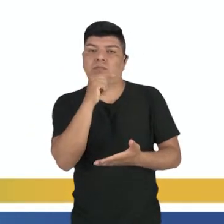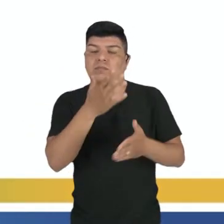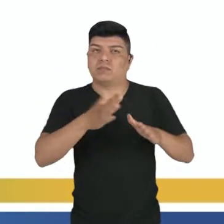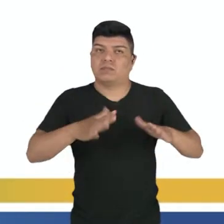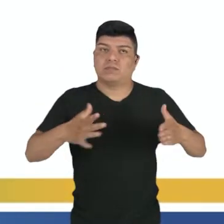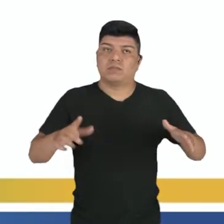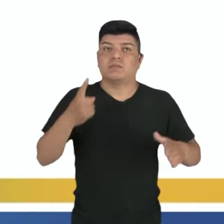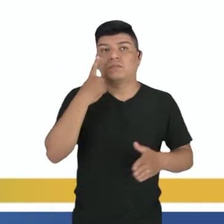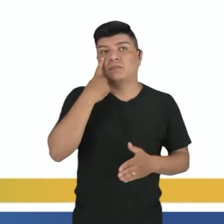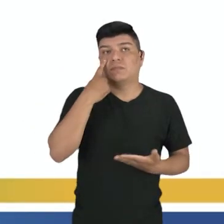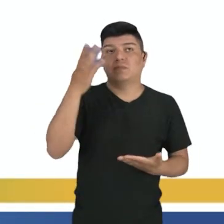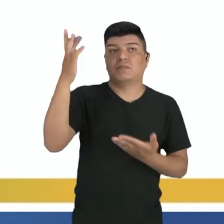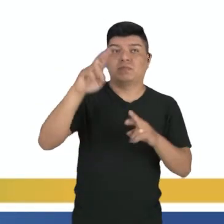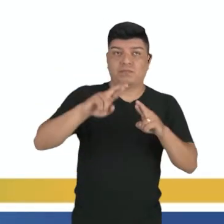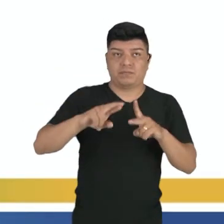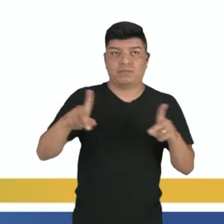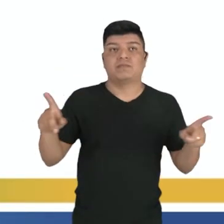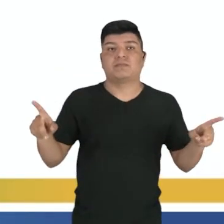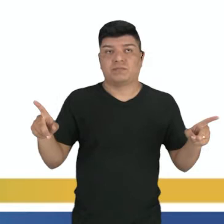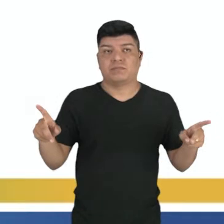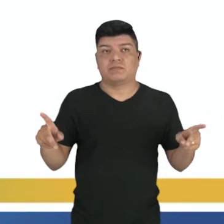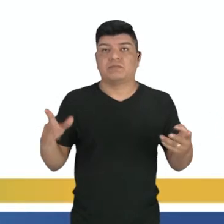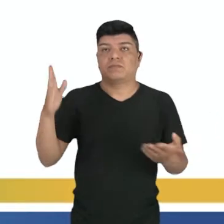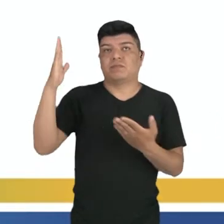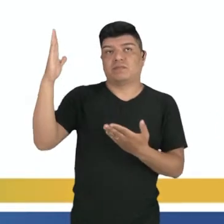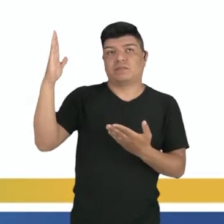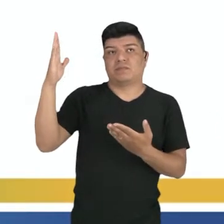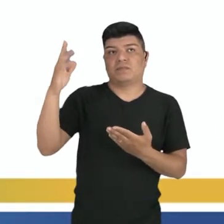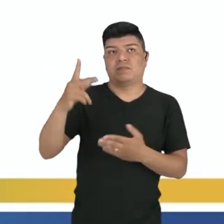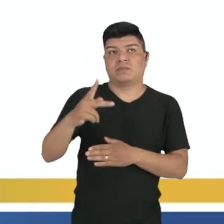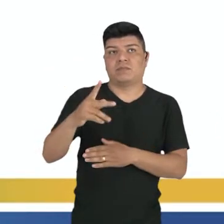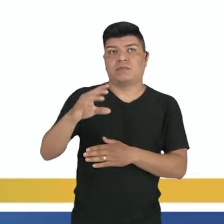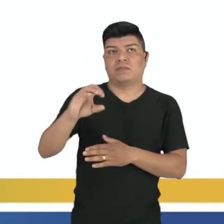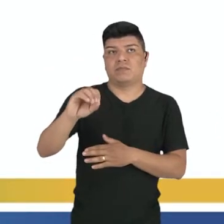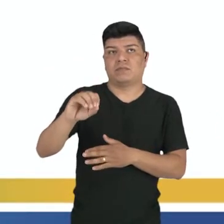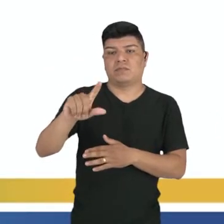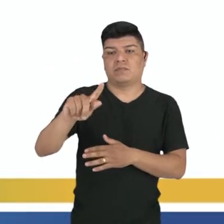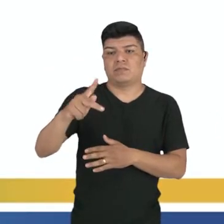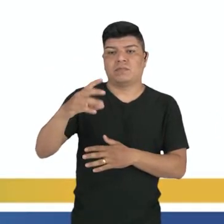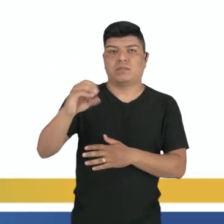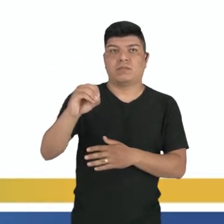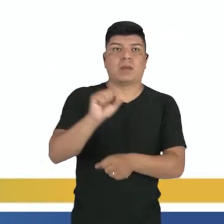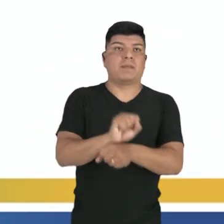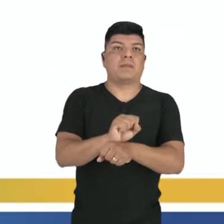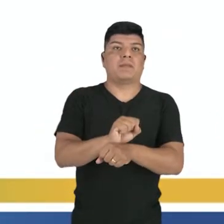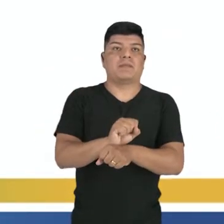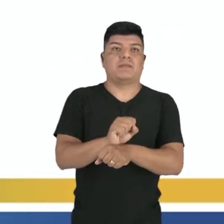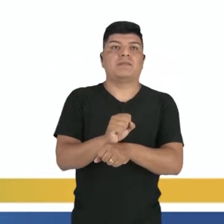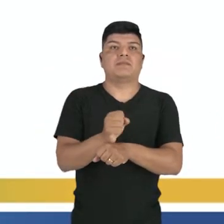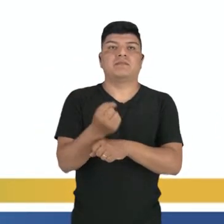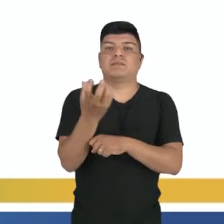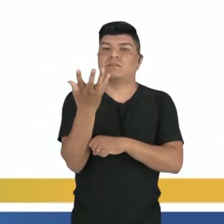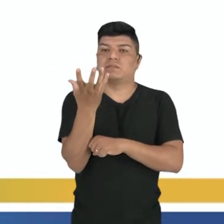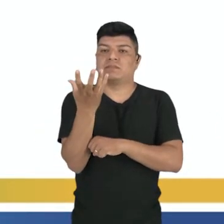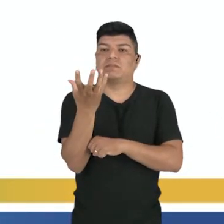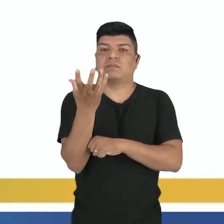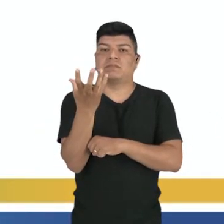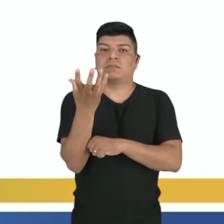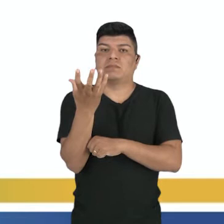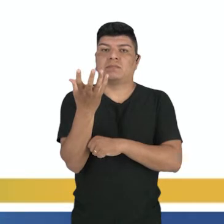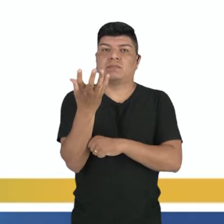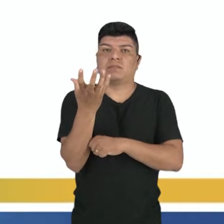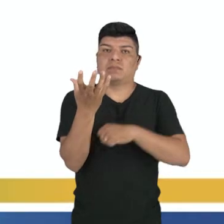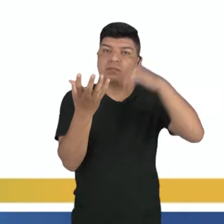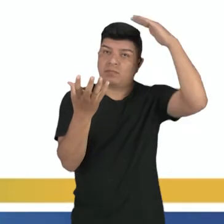Como vocês podem ver, a diferença dos pólipos para as medusas, o pólipo, aquele que fica parado, os tentáculos eles são voltados para